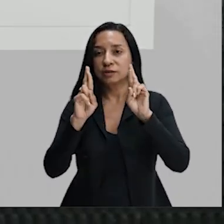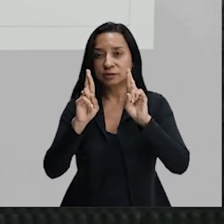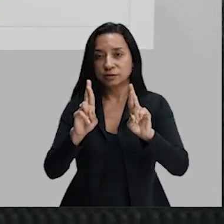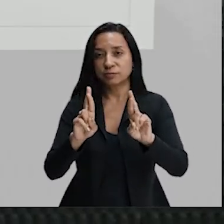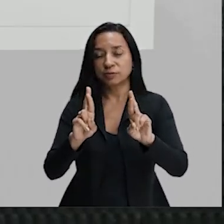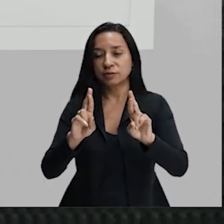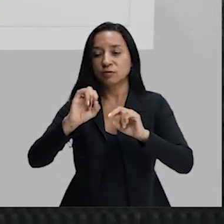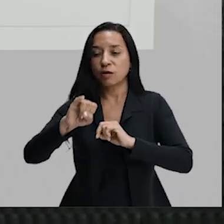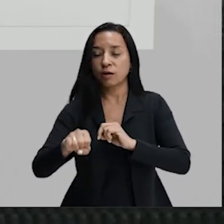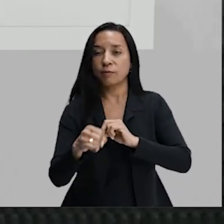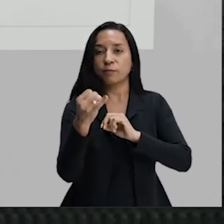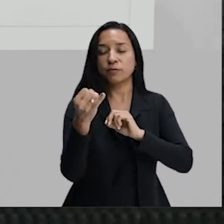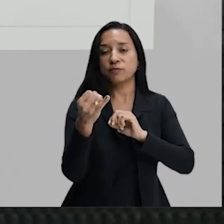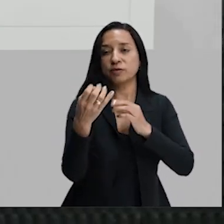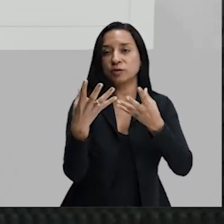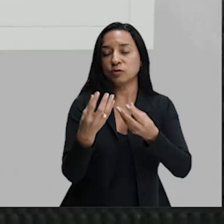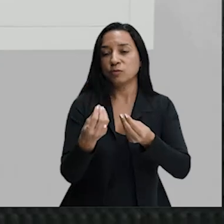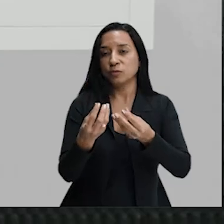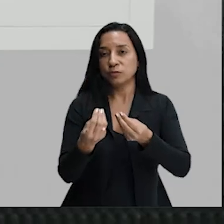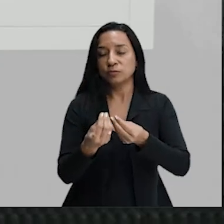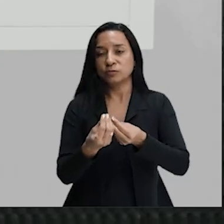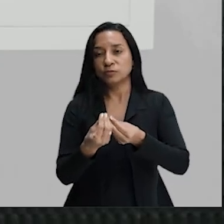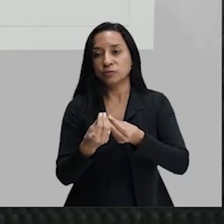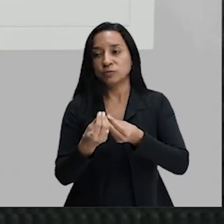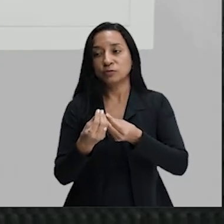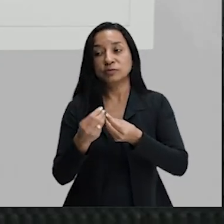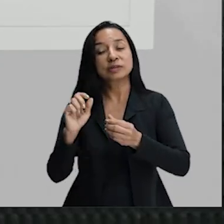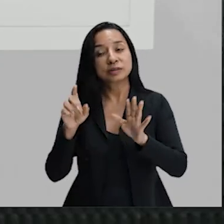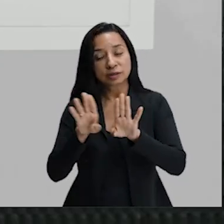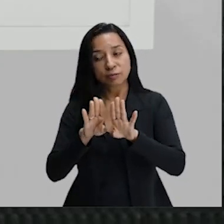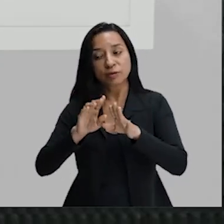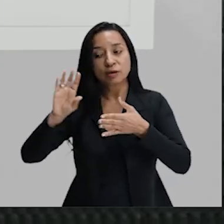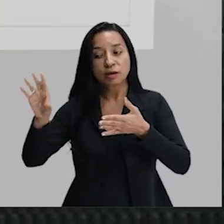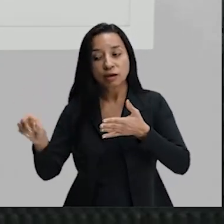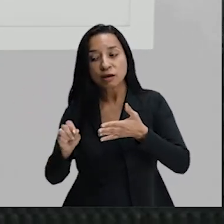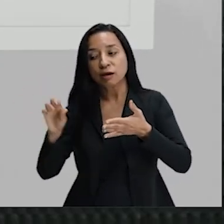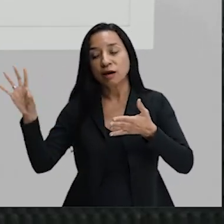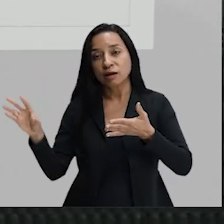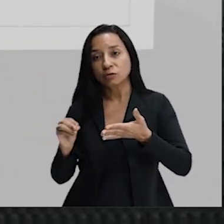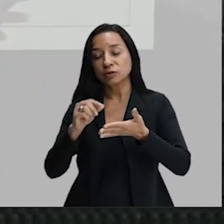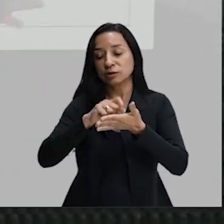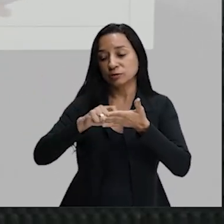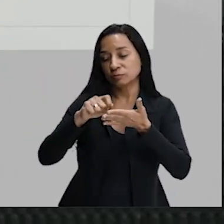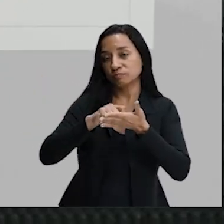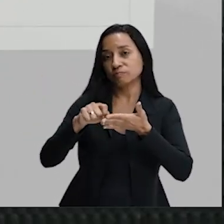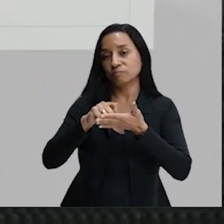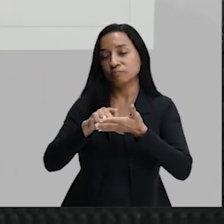senhores aproveitem bastante, tenham anotado aí alguma coisa. Tragam para a gente algumas dúvidas